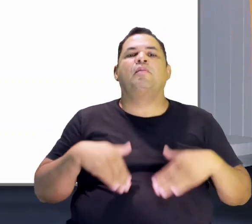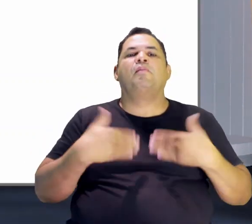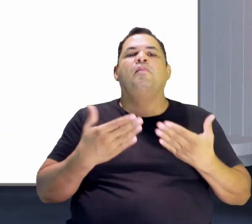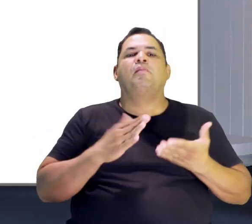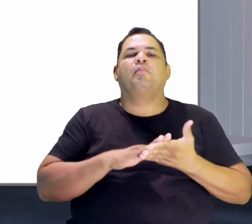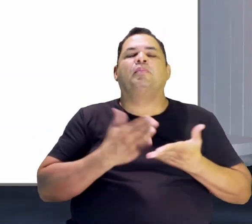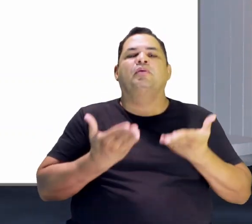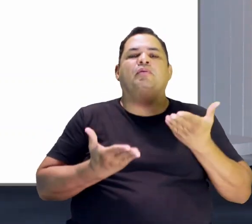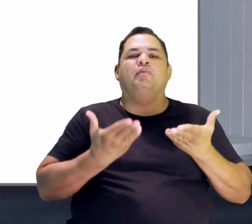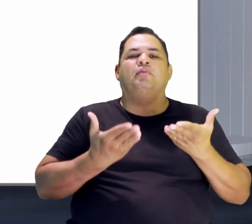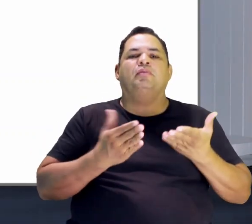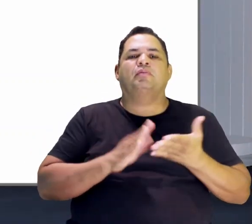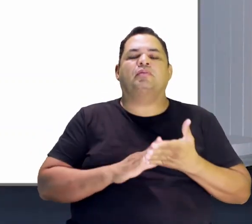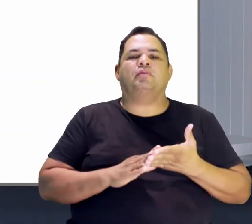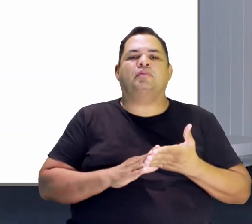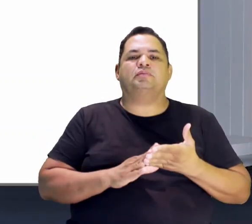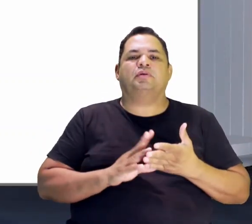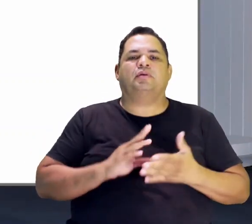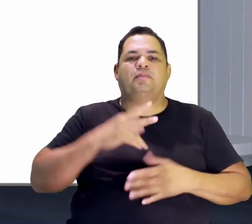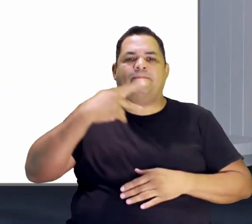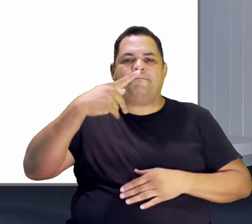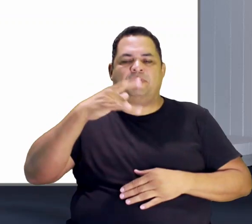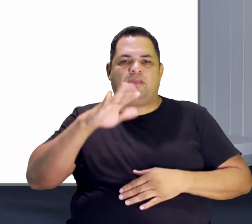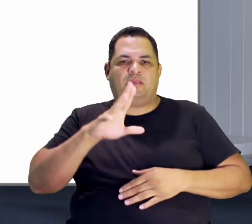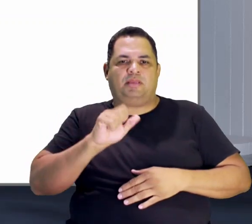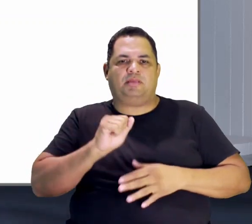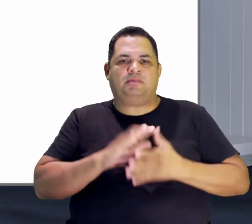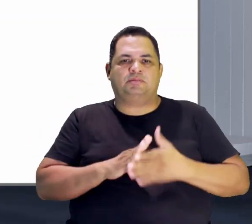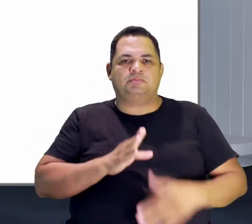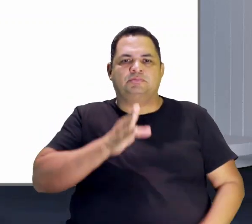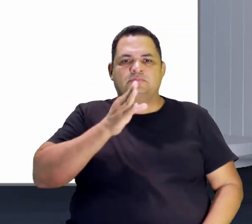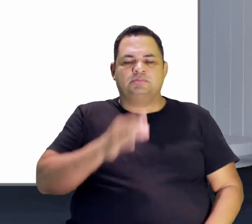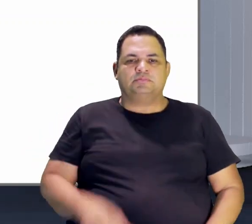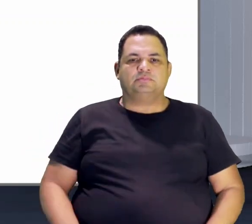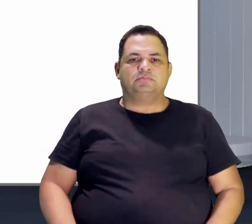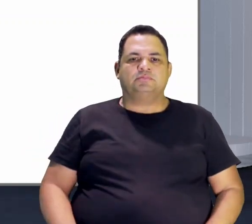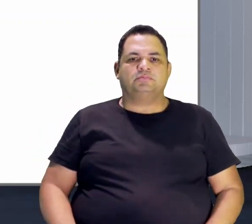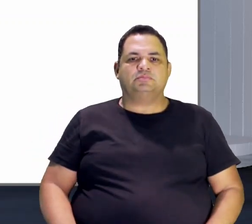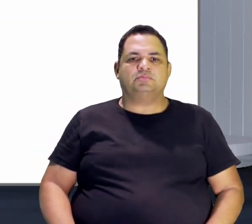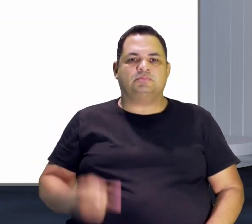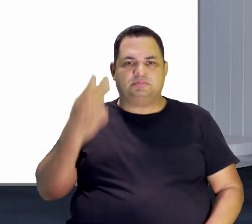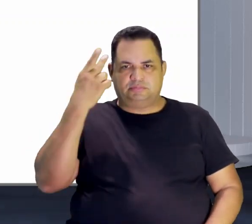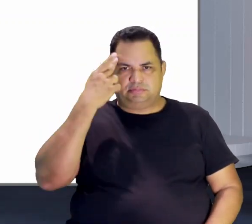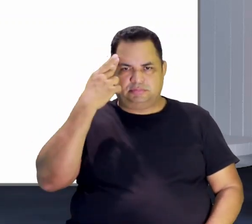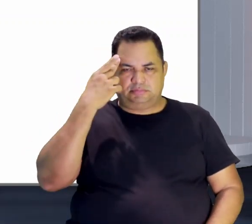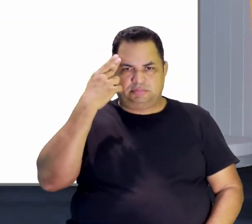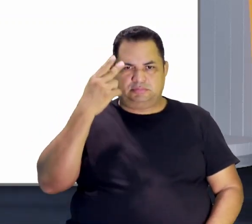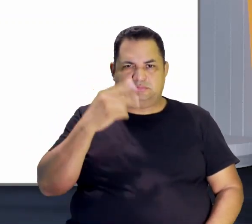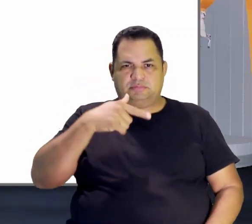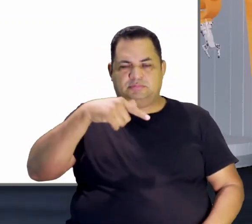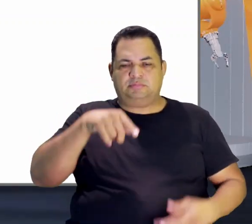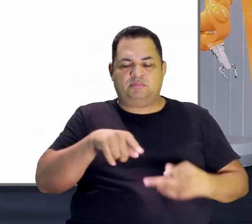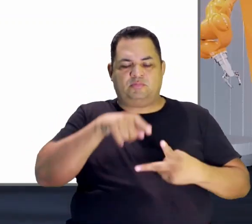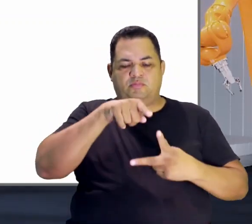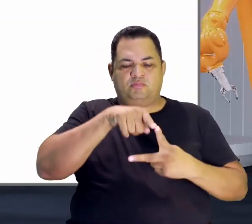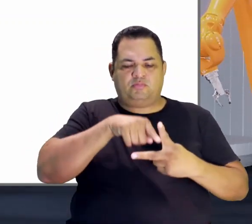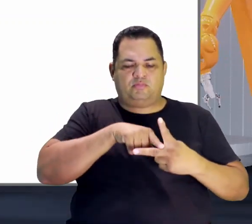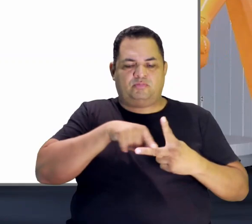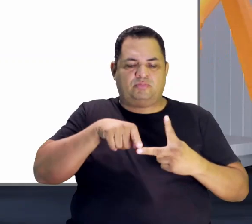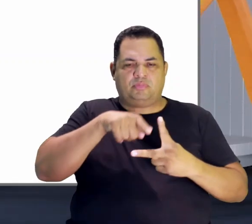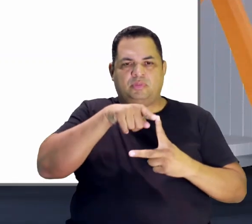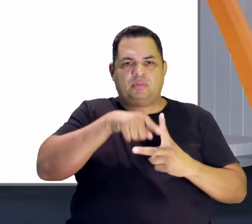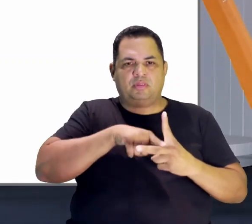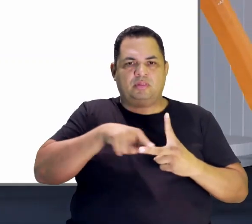força-peso? Vertical, apontando para o centro da Terra. E a normal? 90 graus com a superfície.